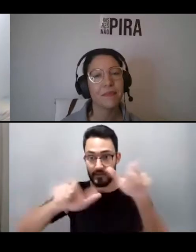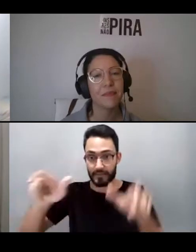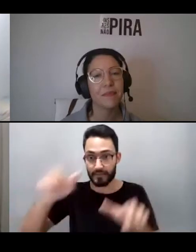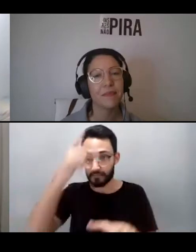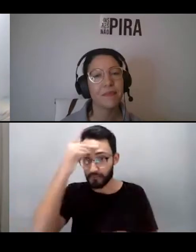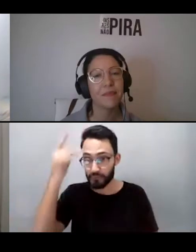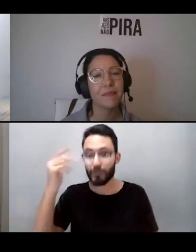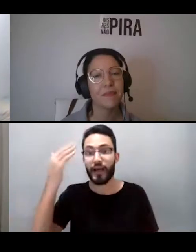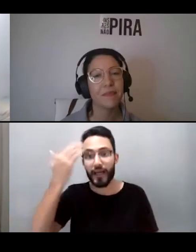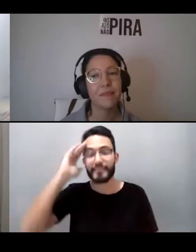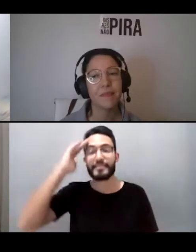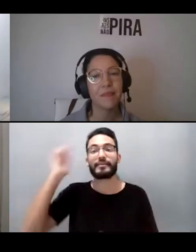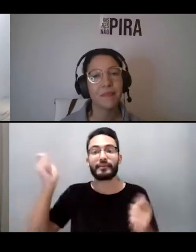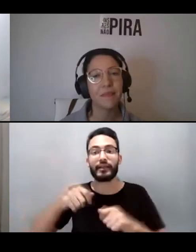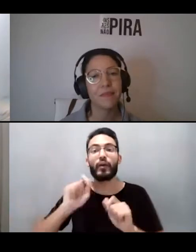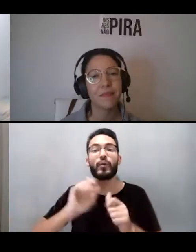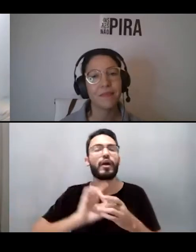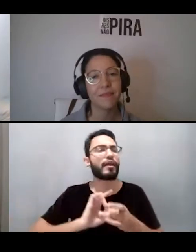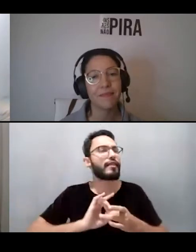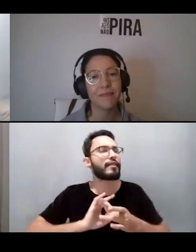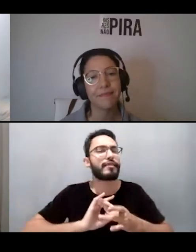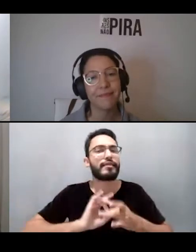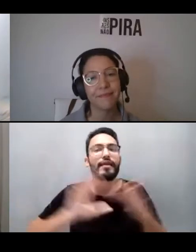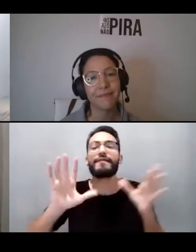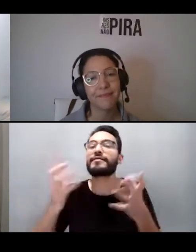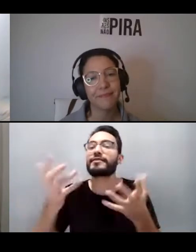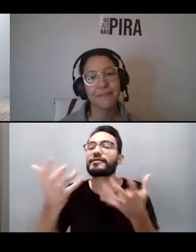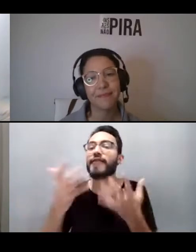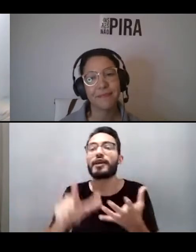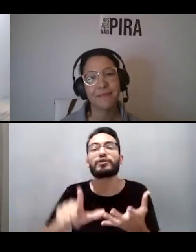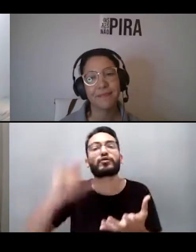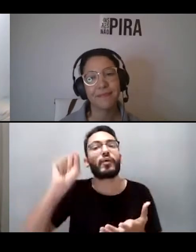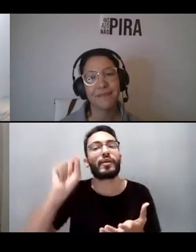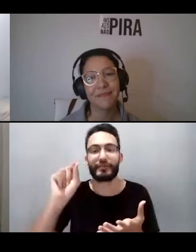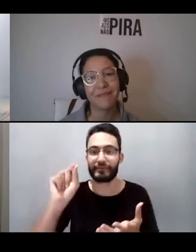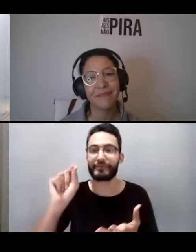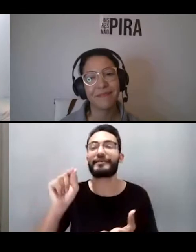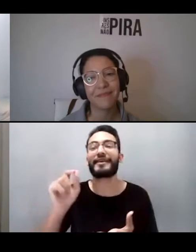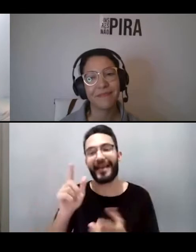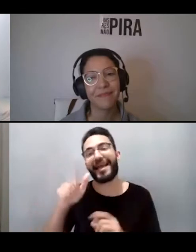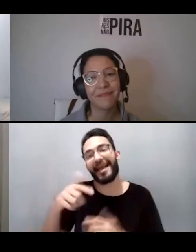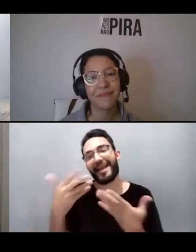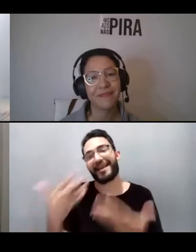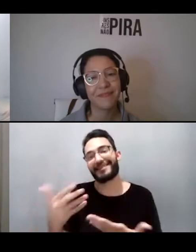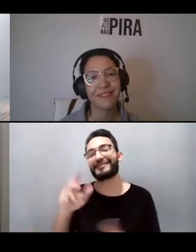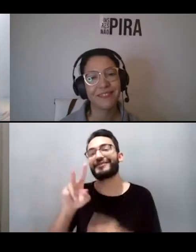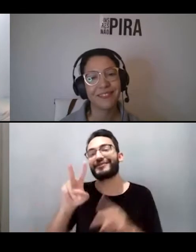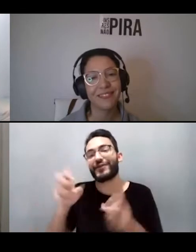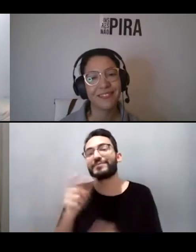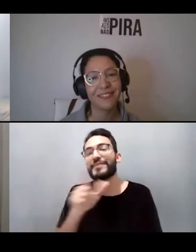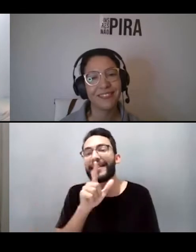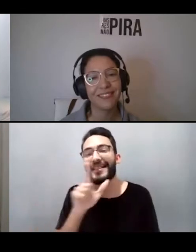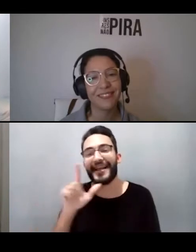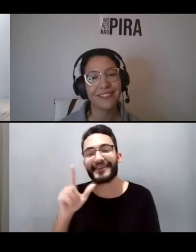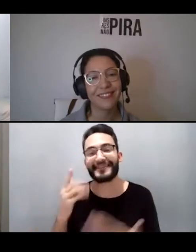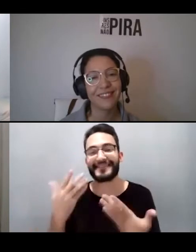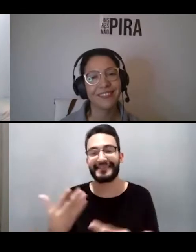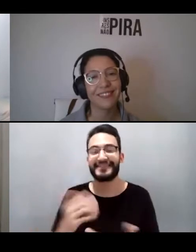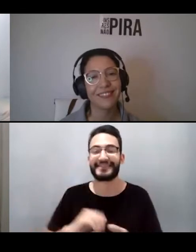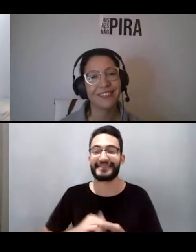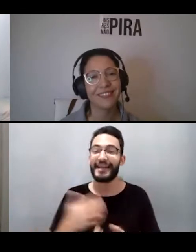elas podem fazer o que elas quiserem, né, ser quem elas quiserem. Tá? Então, eu sou um pouquinho aí da Letícia.